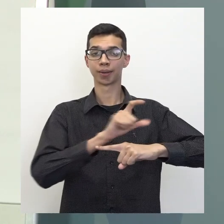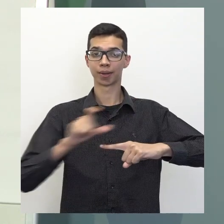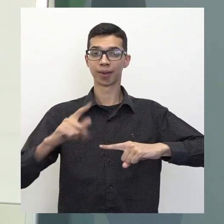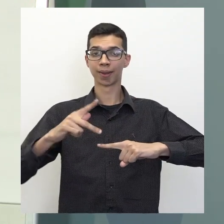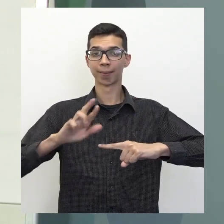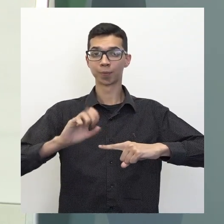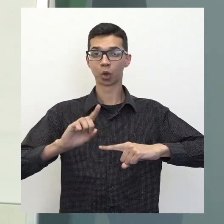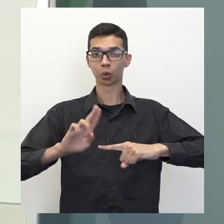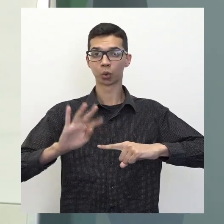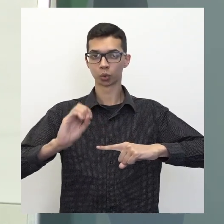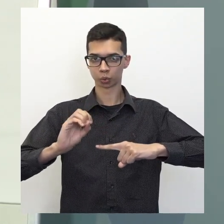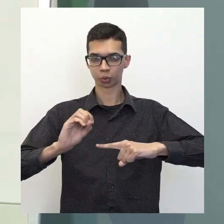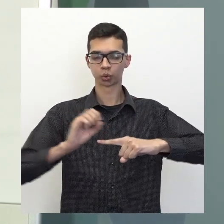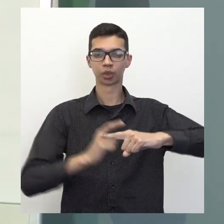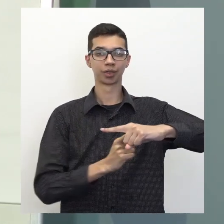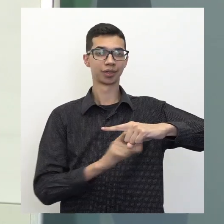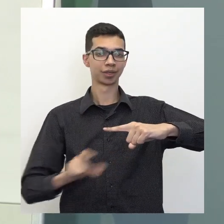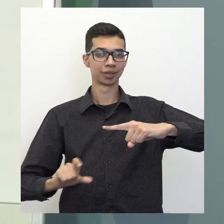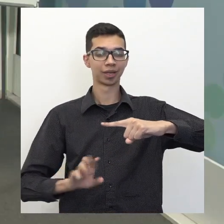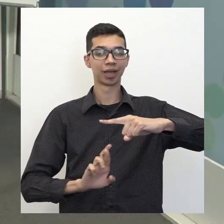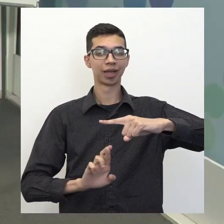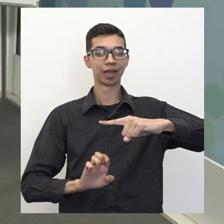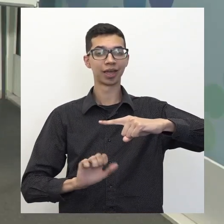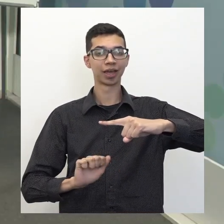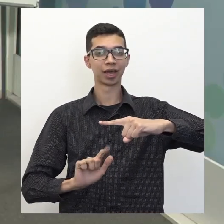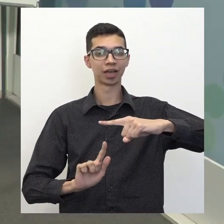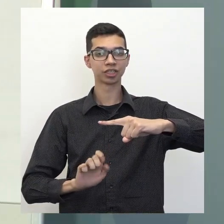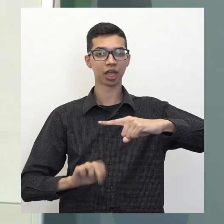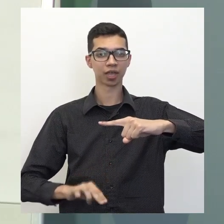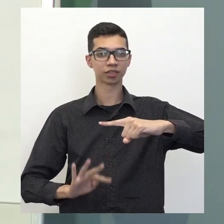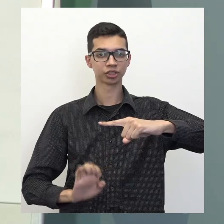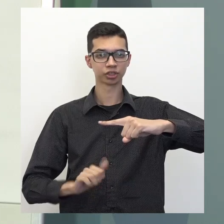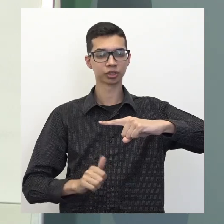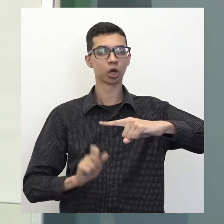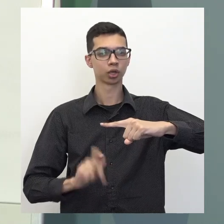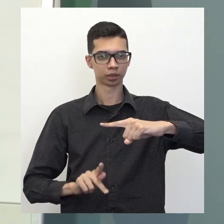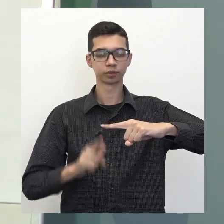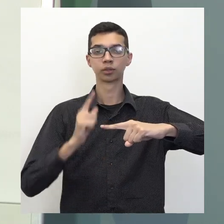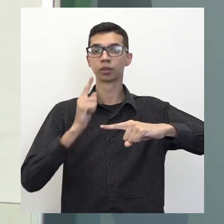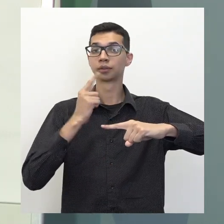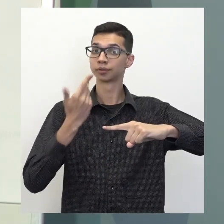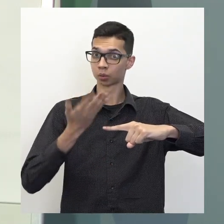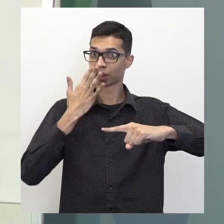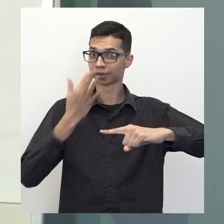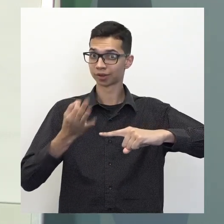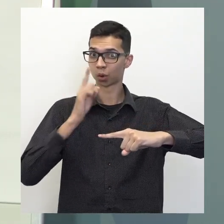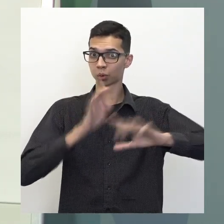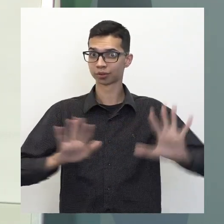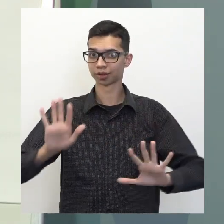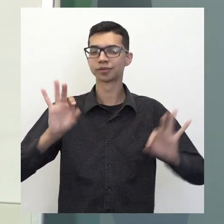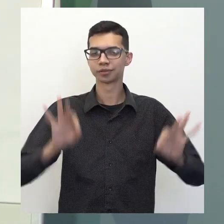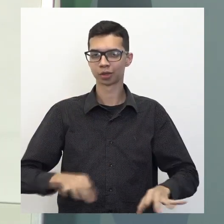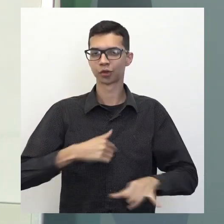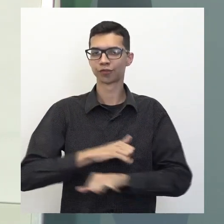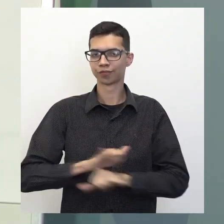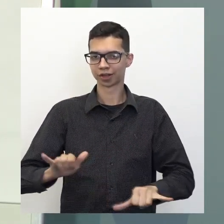do reagente. Então, cuidado, tá bem, pessoal? É verdade, ó. Perfeito. Ela leu correto, só que eu transformei já a parte certa. Aí,